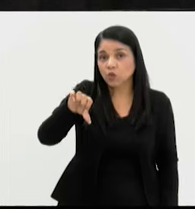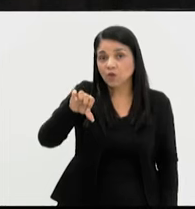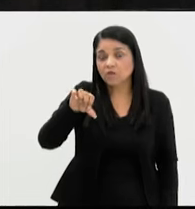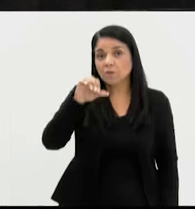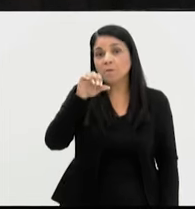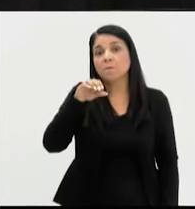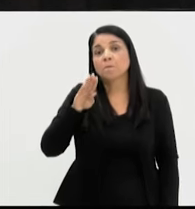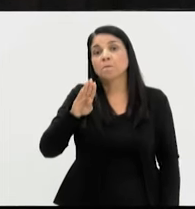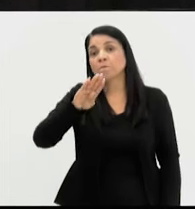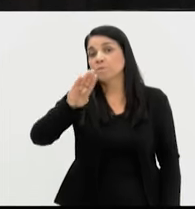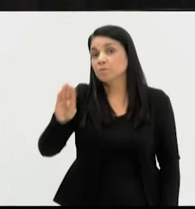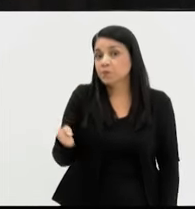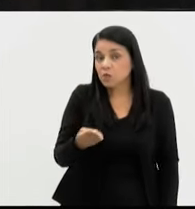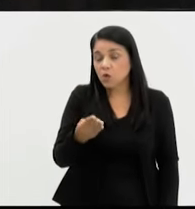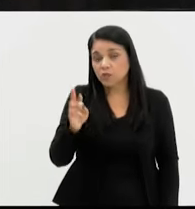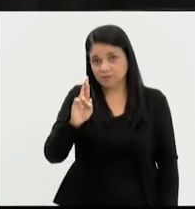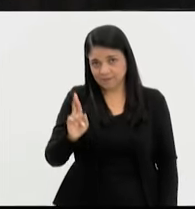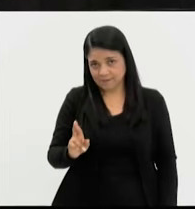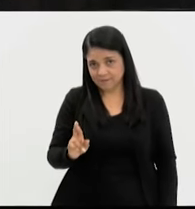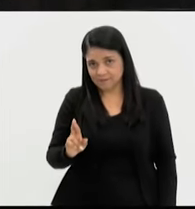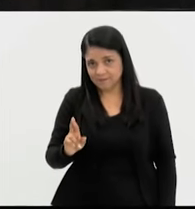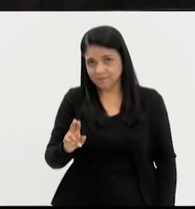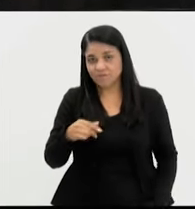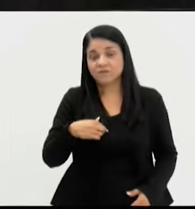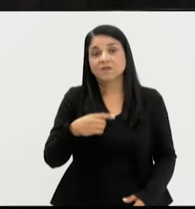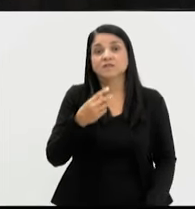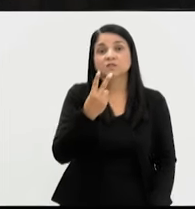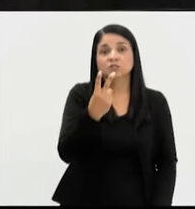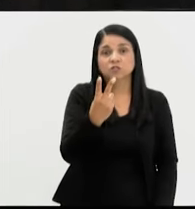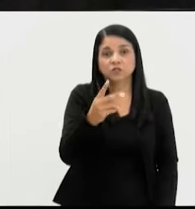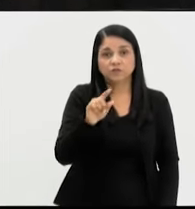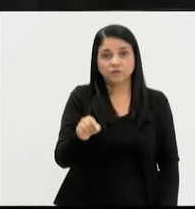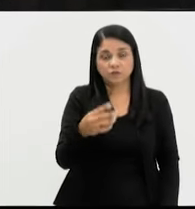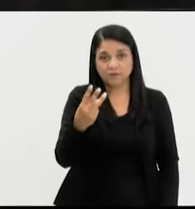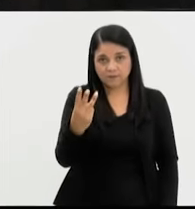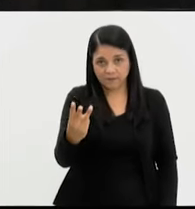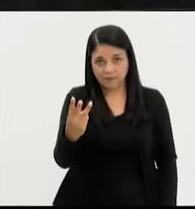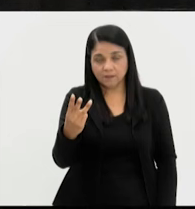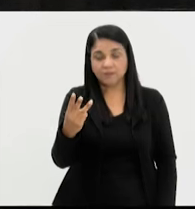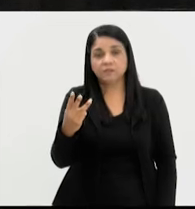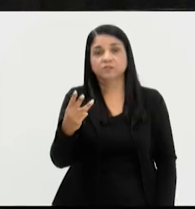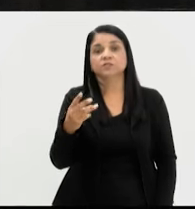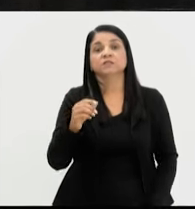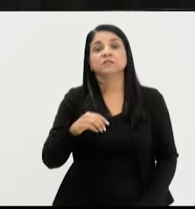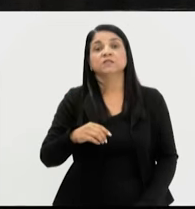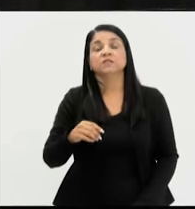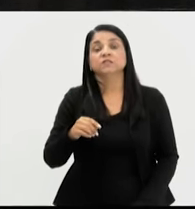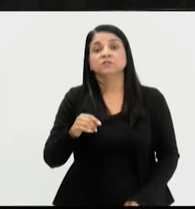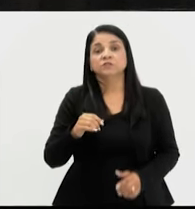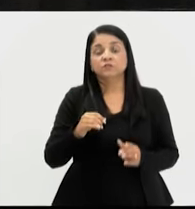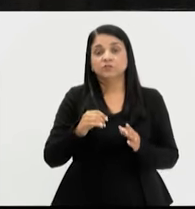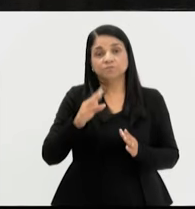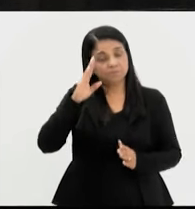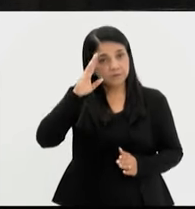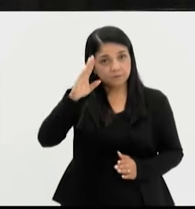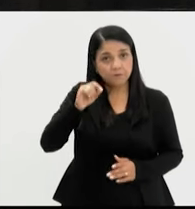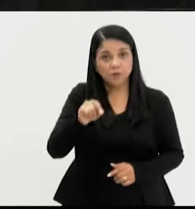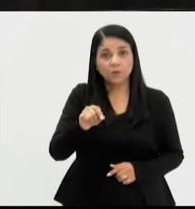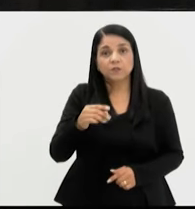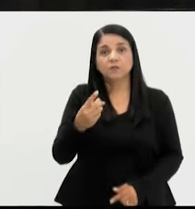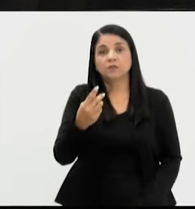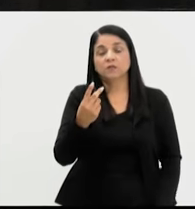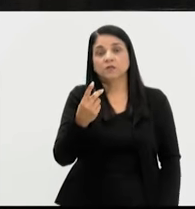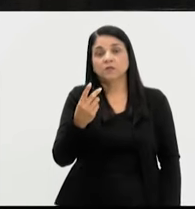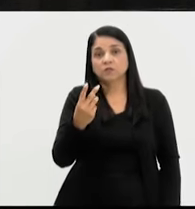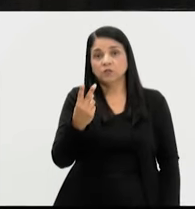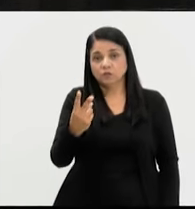2,3 de principal e 4,6 de juros chama-se encargos